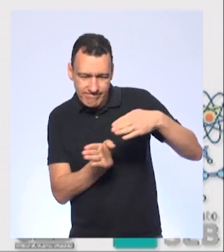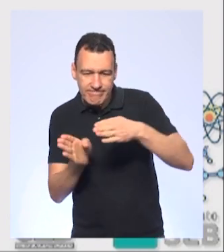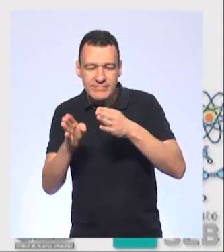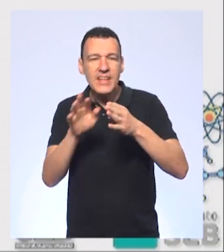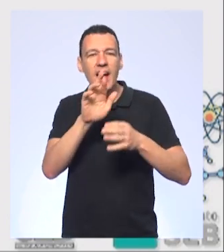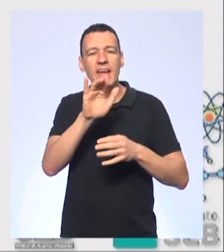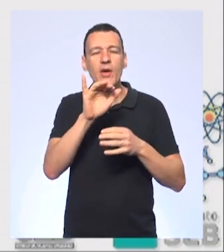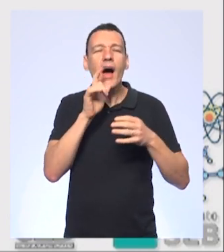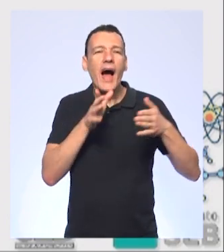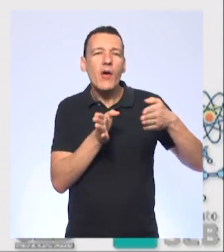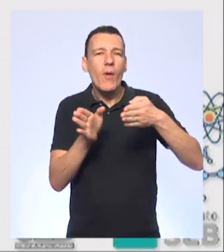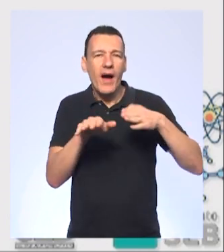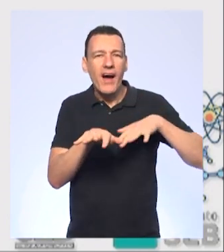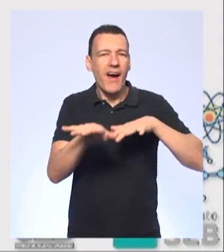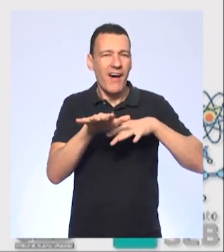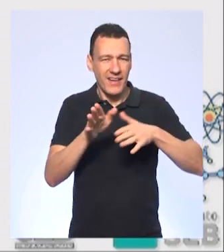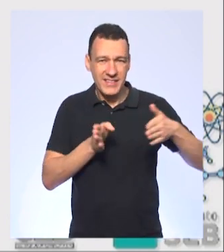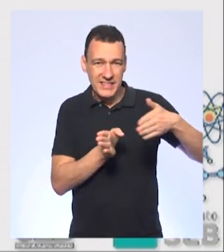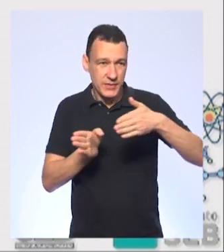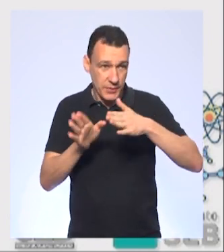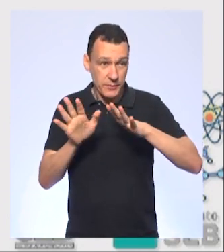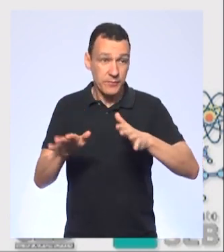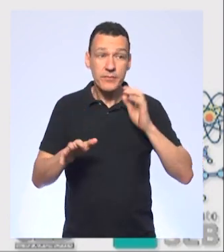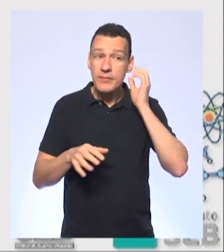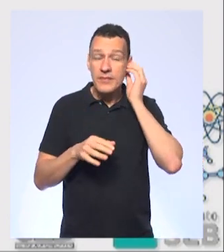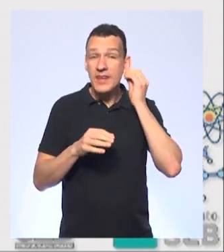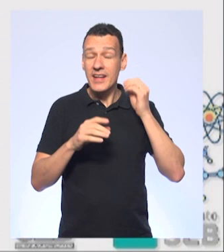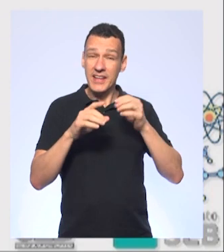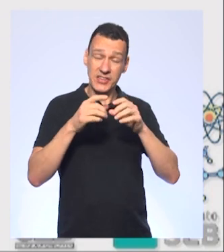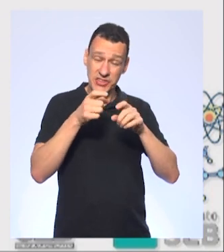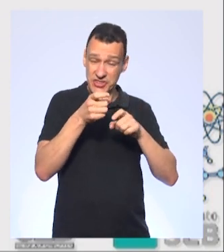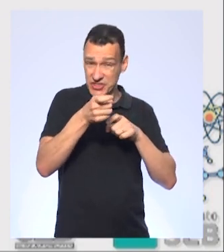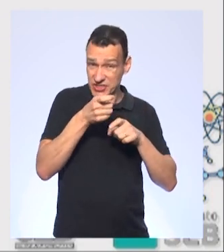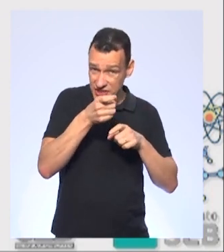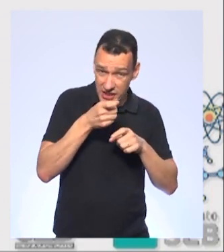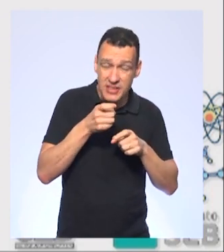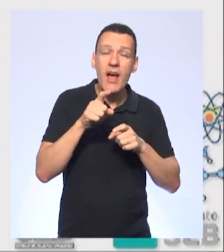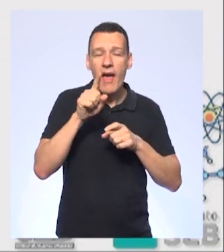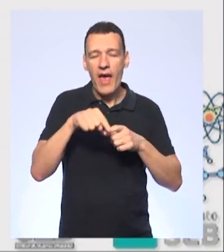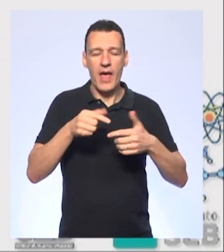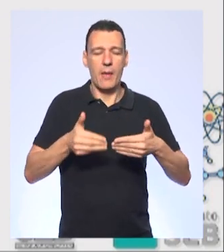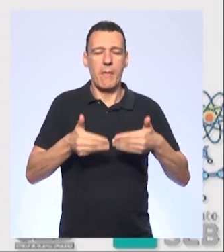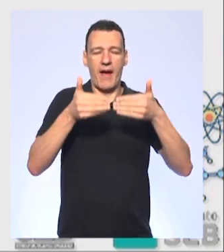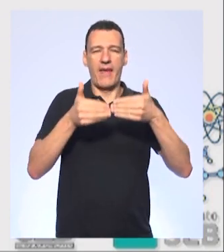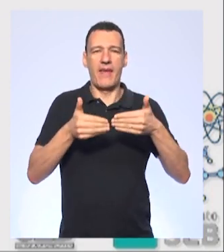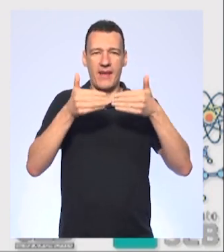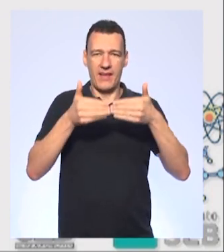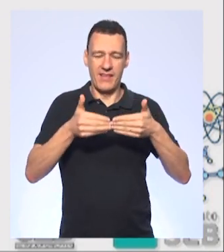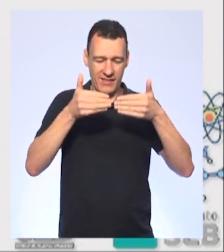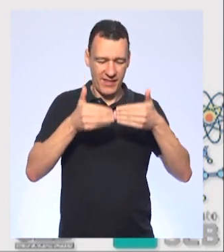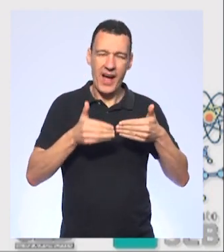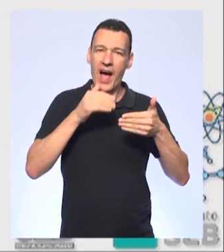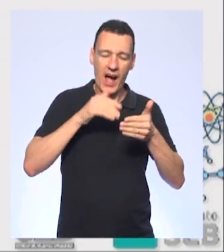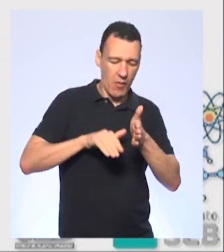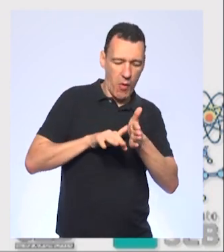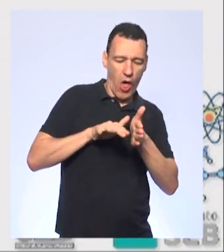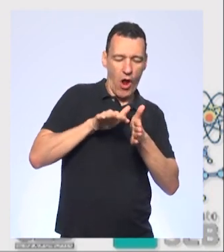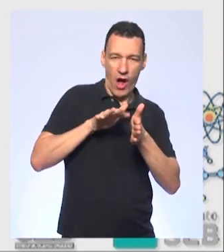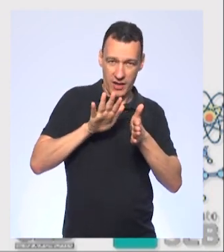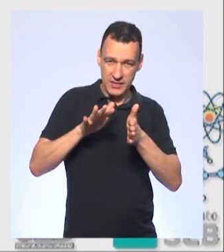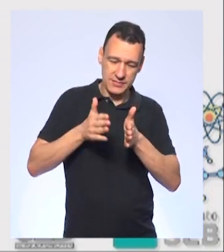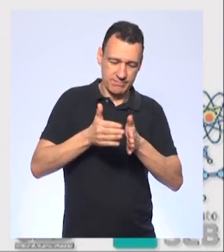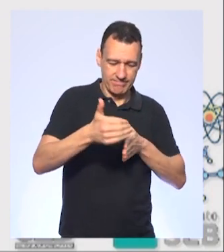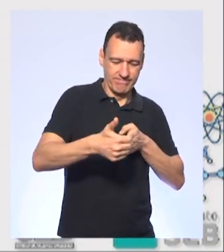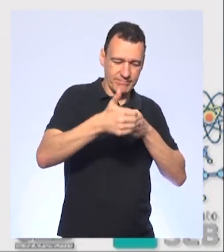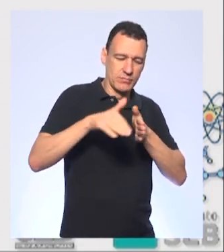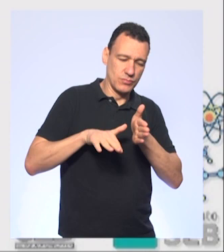esse segmentinho que está marcado de X é a barreira que será feita lá no rio. E ele quer saber qual o comprimento